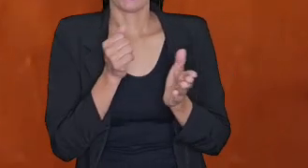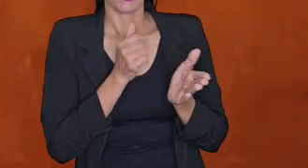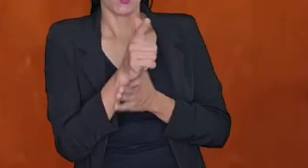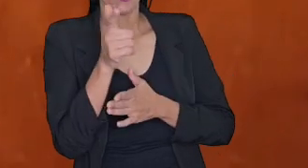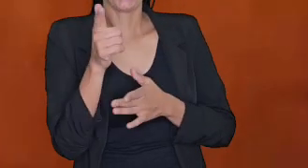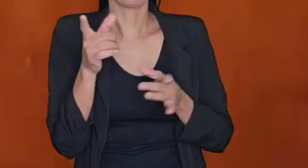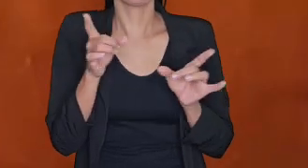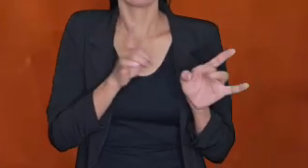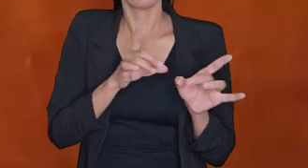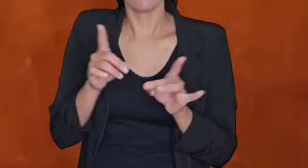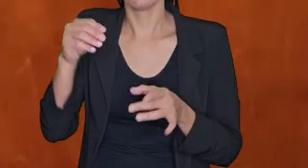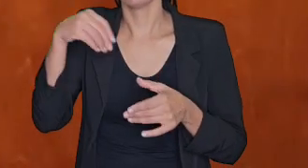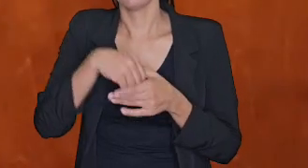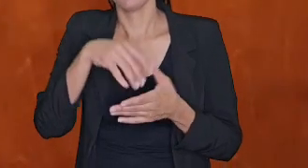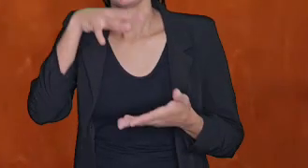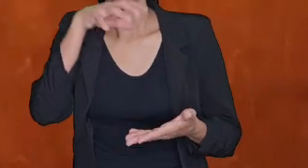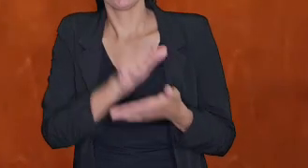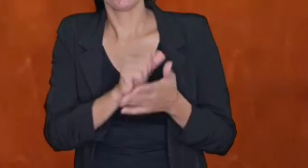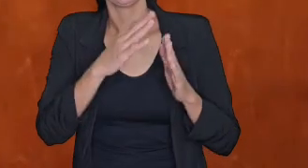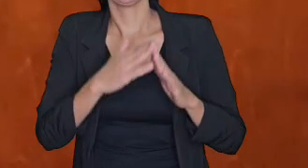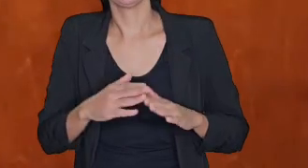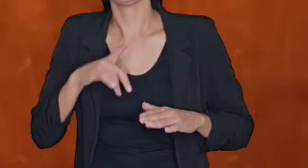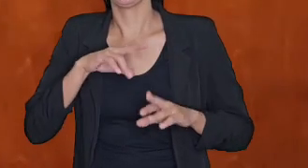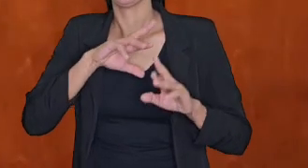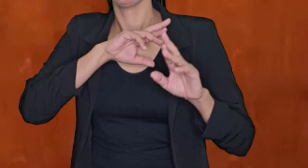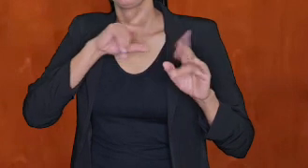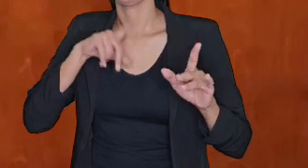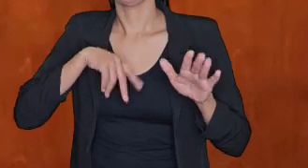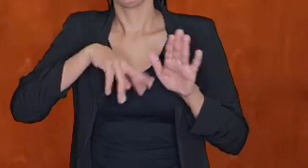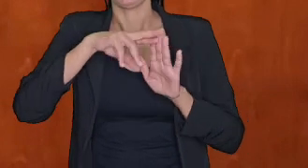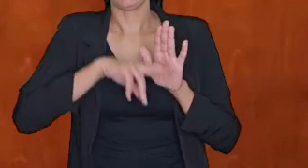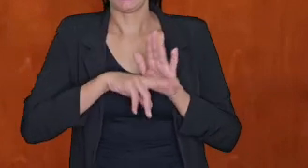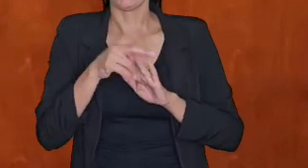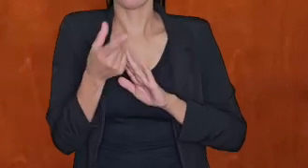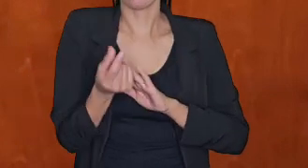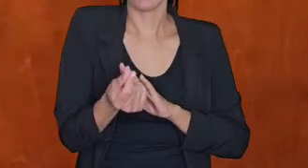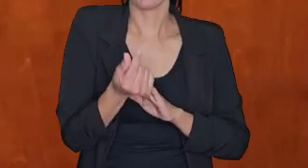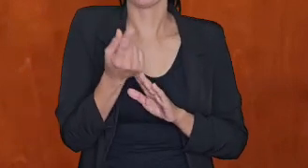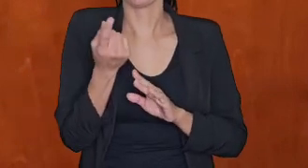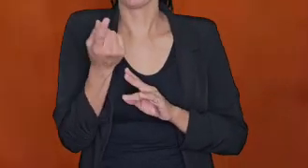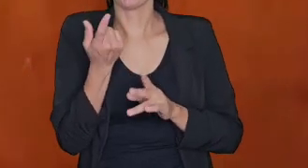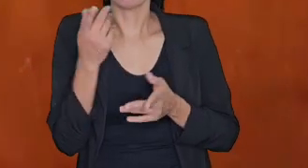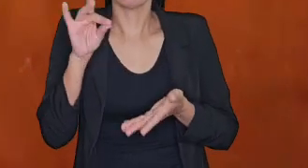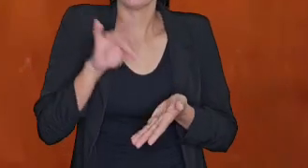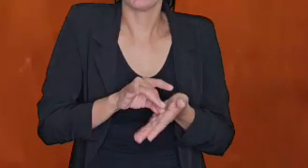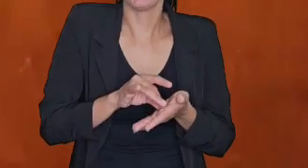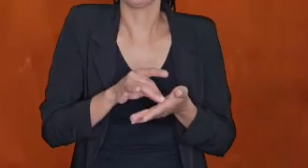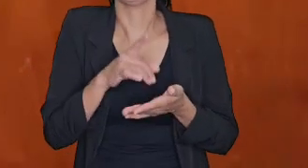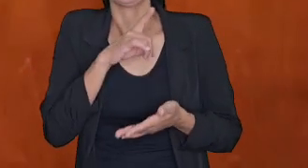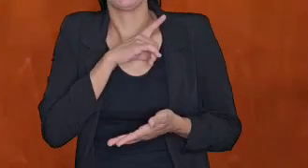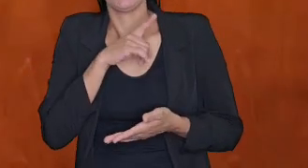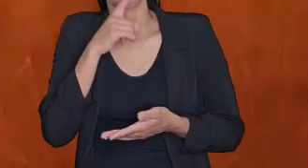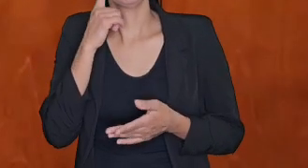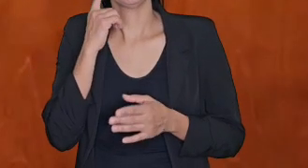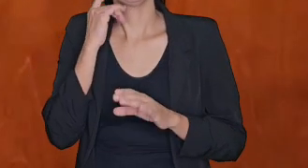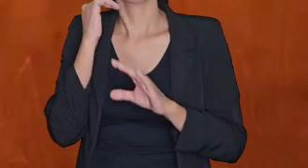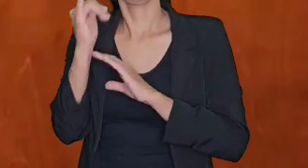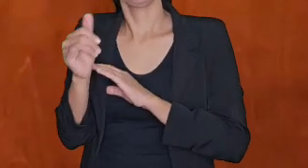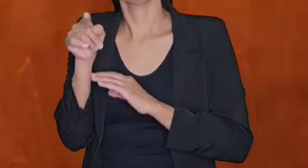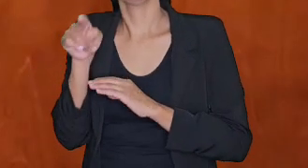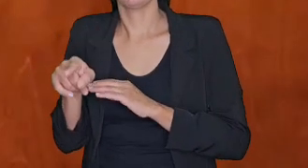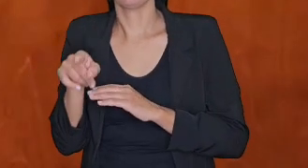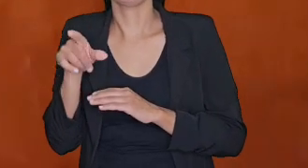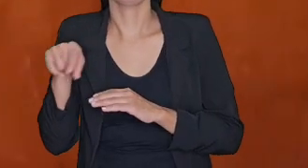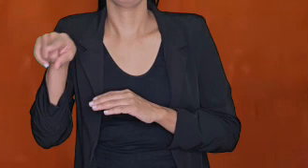nessas operações, realmente que a compra e venda dentro do registro de imóveis há uma diferença, existe todo um critério de diferença de valor venal para